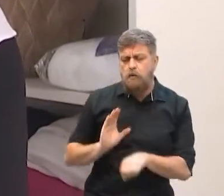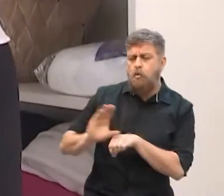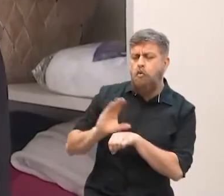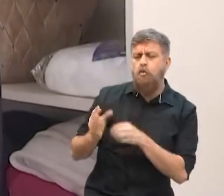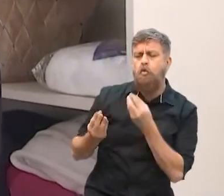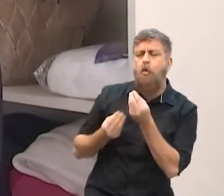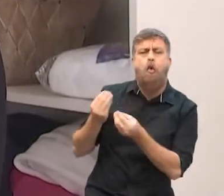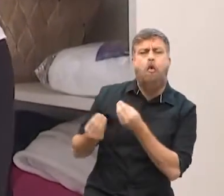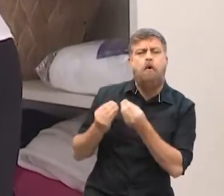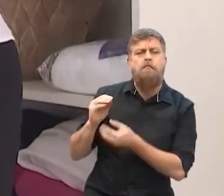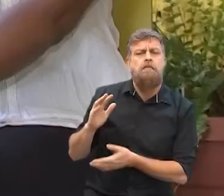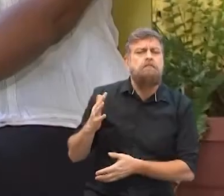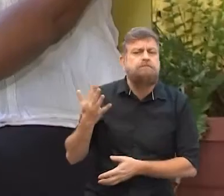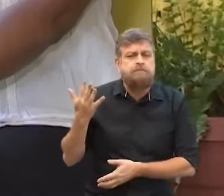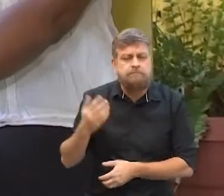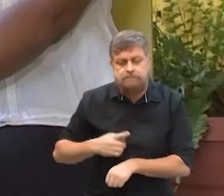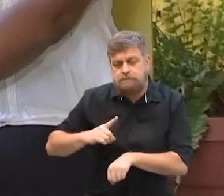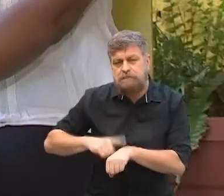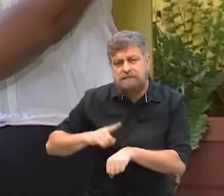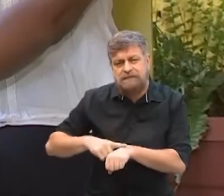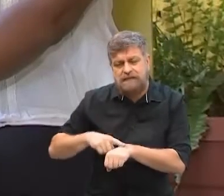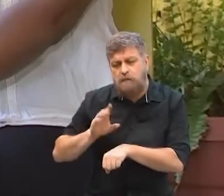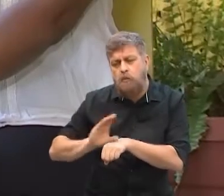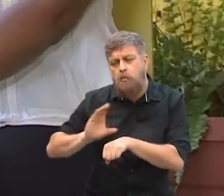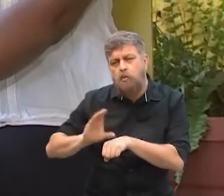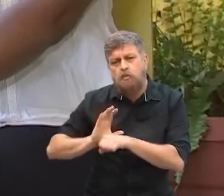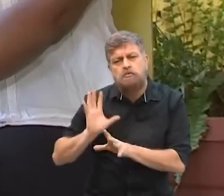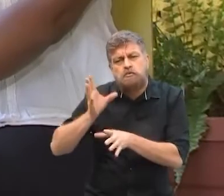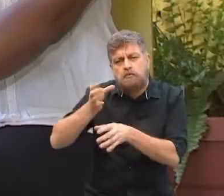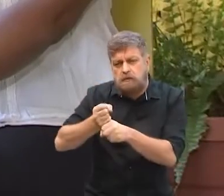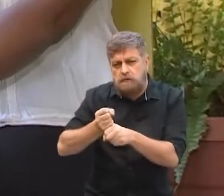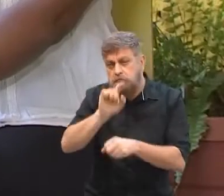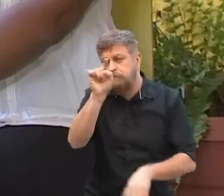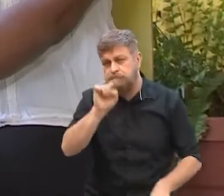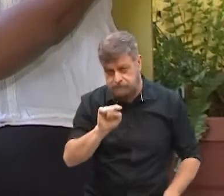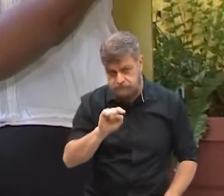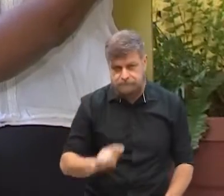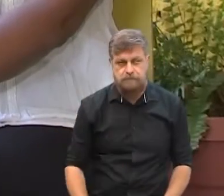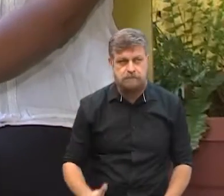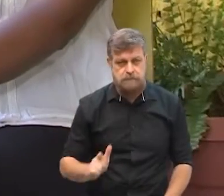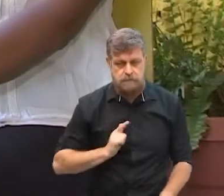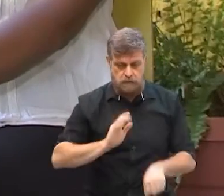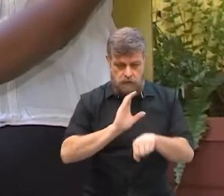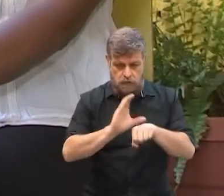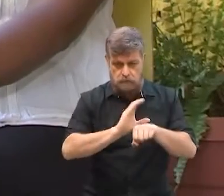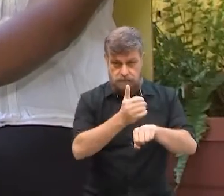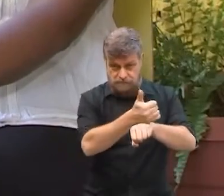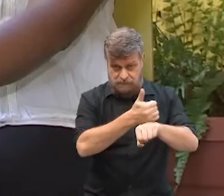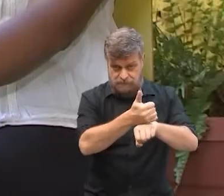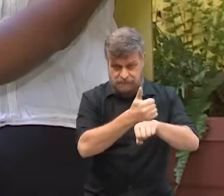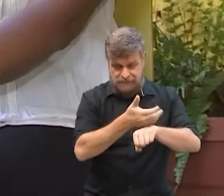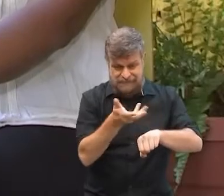tem, como que funciona, quanto tempo dura o curso? Tem cursos que são profissionalizantes, que são